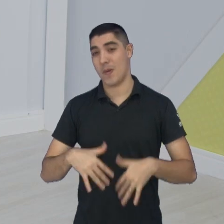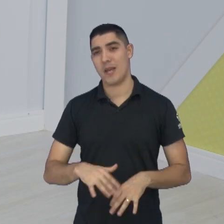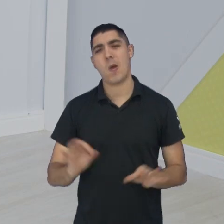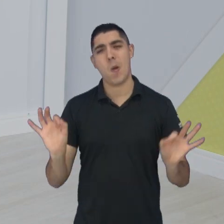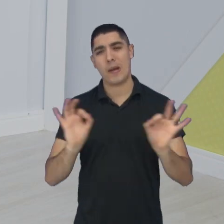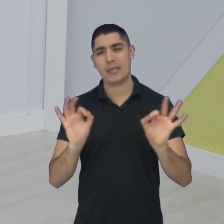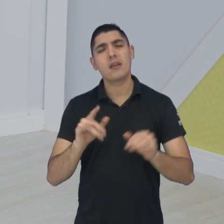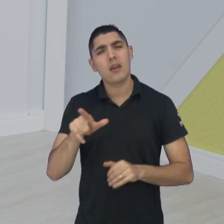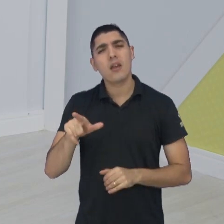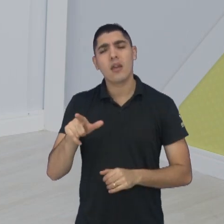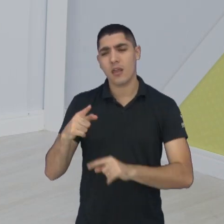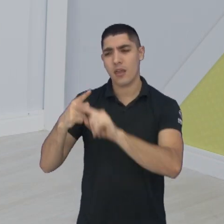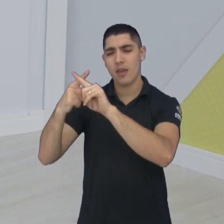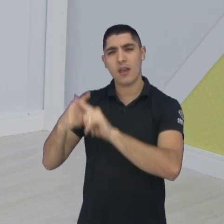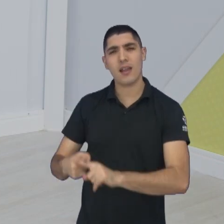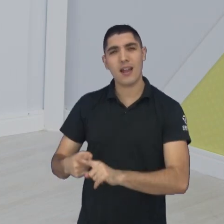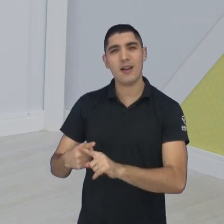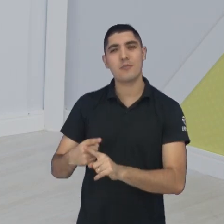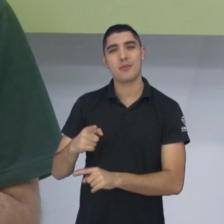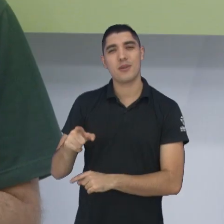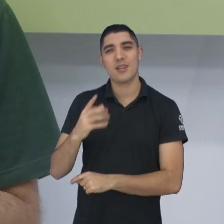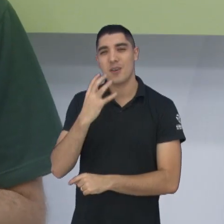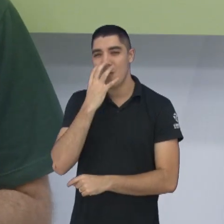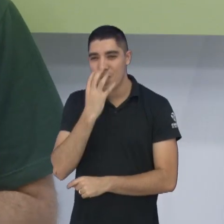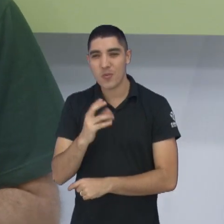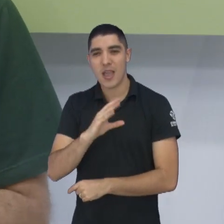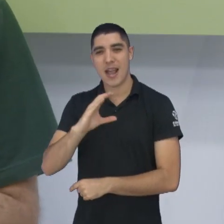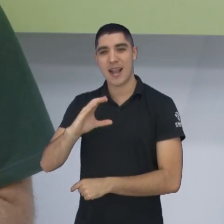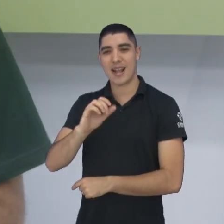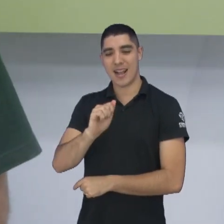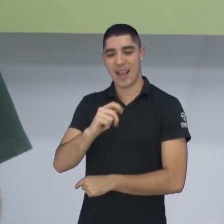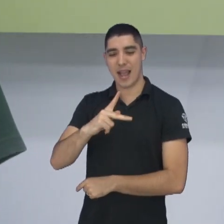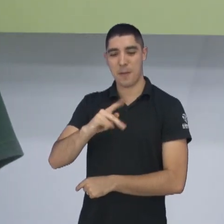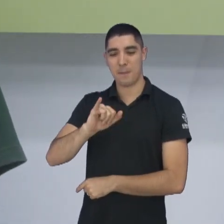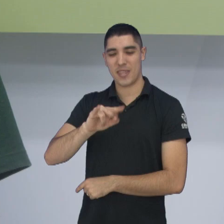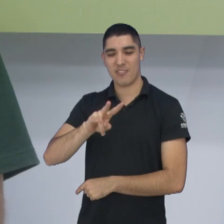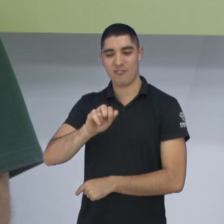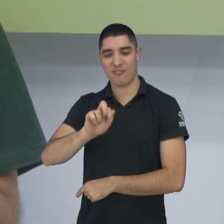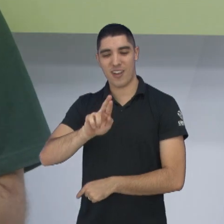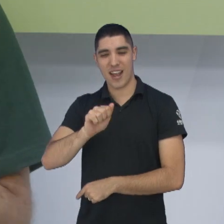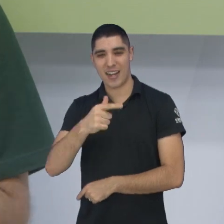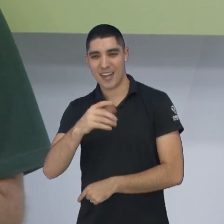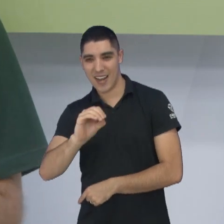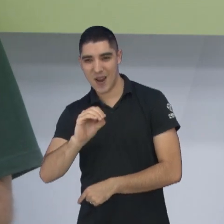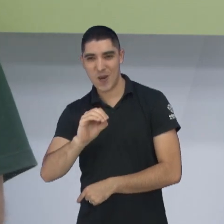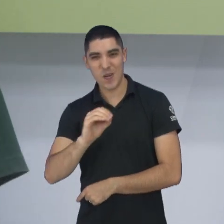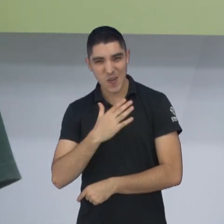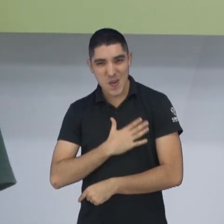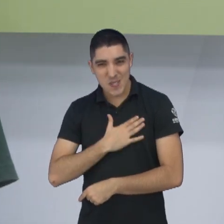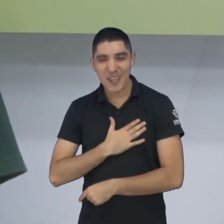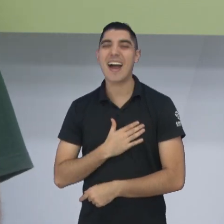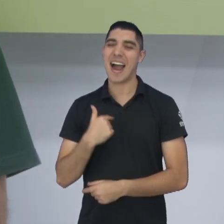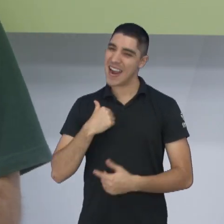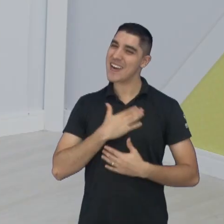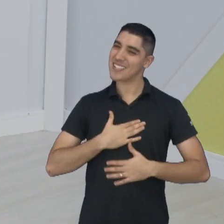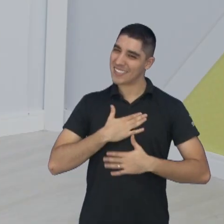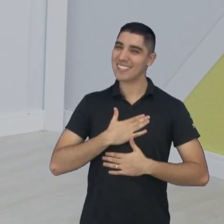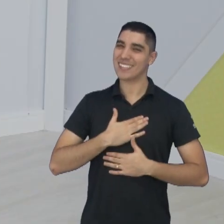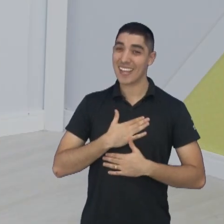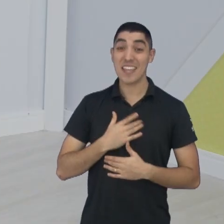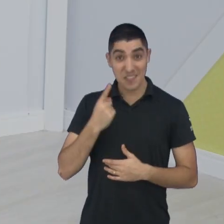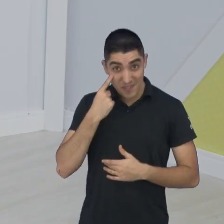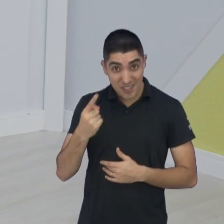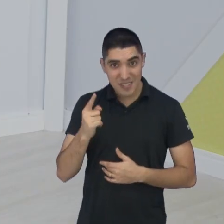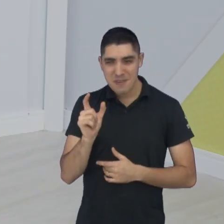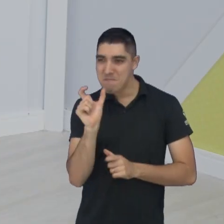chamar a Copa Capivara de Capivarão 2024? Capivara, gostei. Capivarão 2024. Nós estamos achando